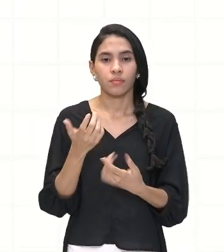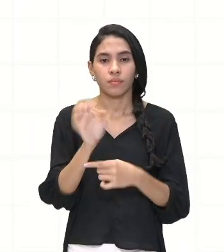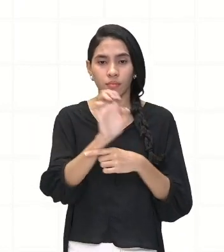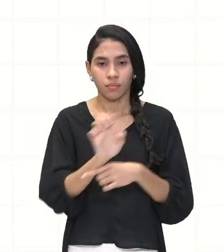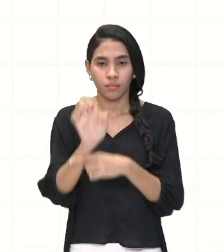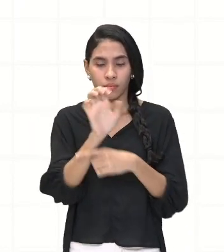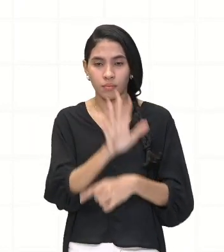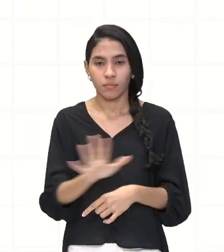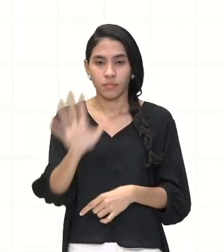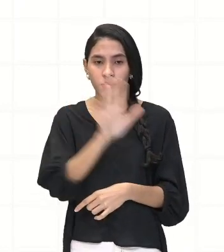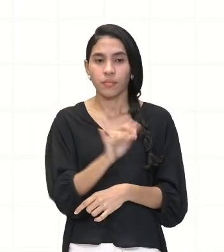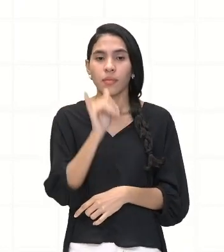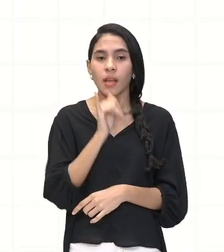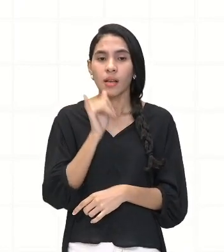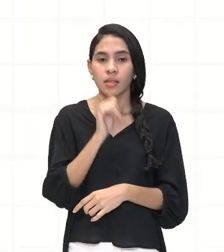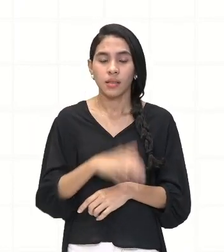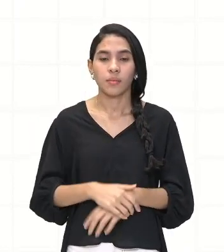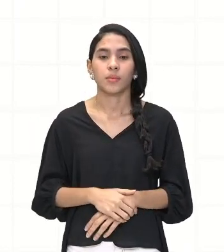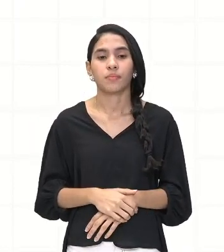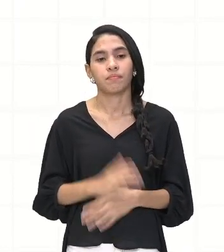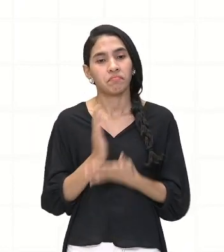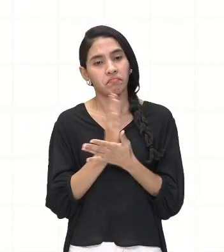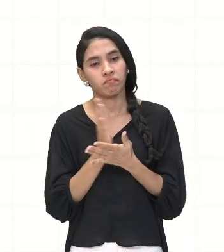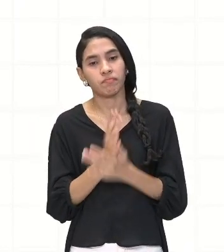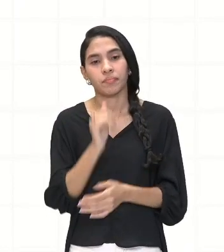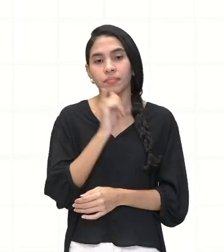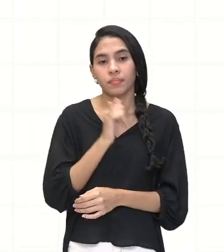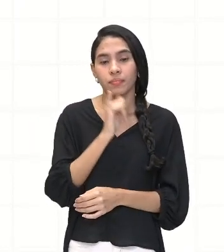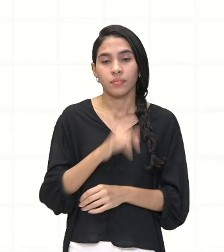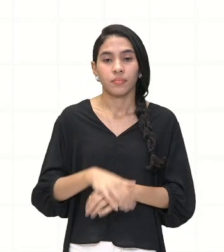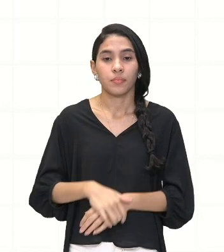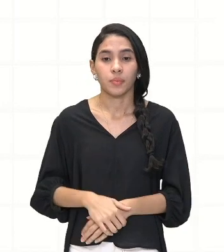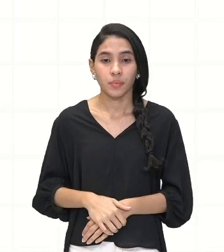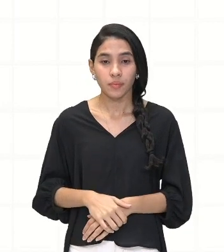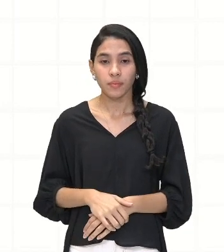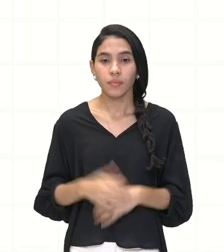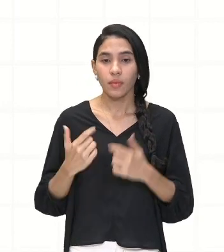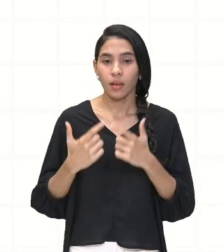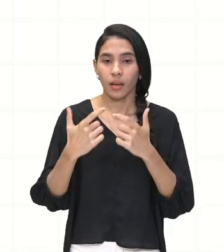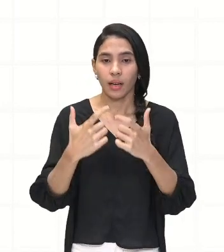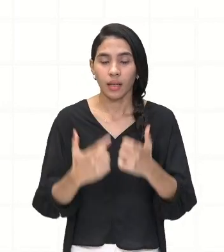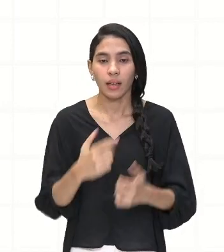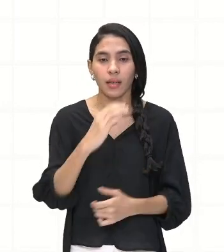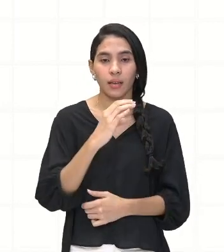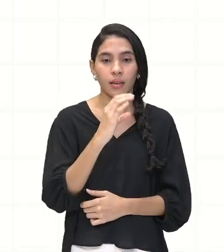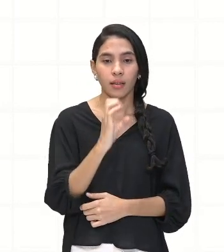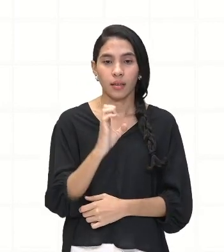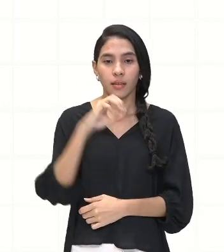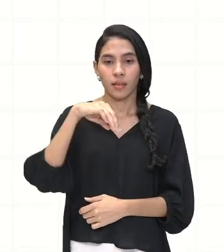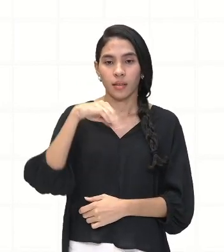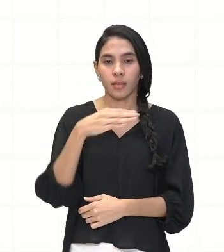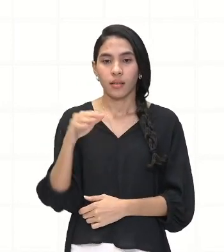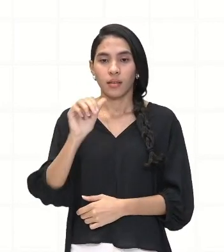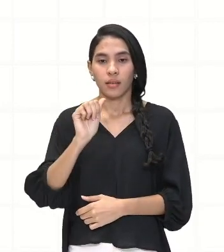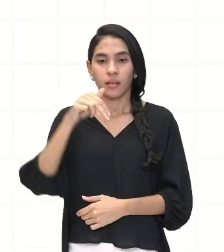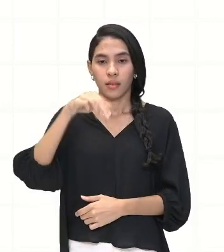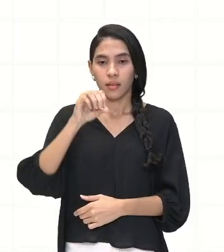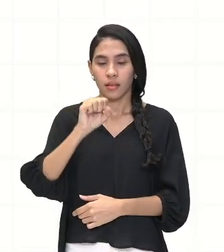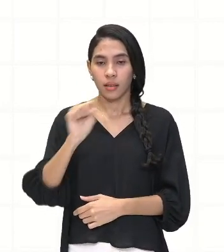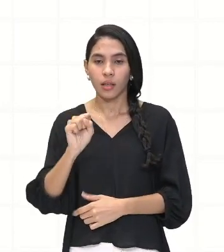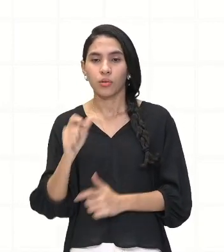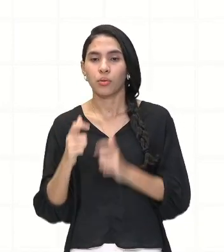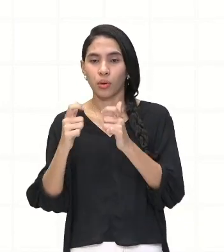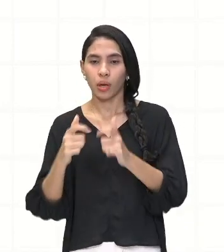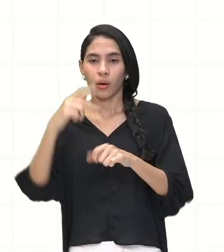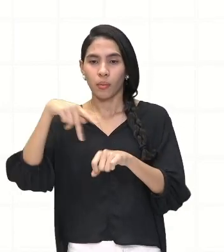A gente tem um exemplo que alguns exemplos, na verdade, a Guerra dos 100 Anos na França. Foi uma guerra